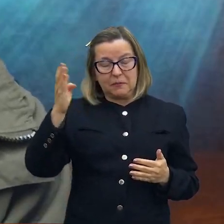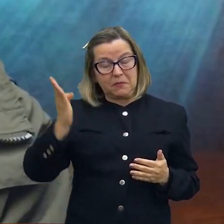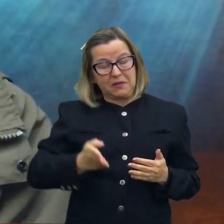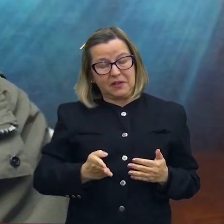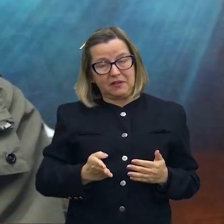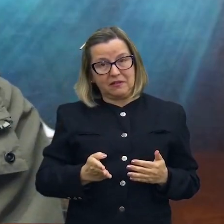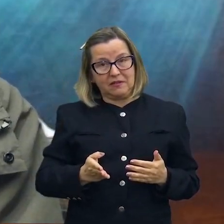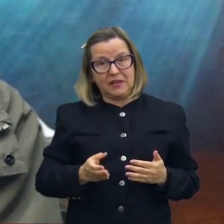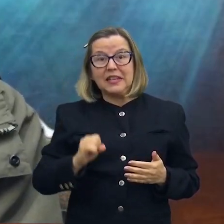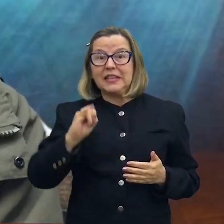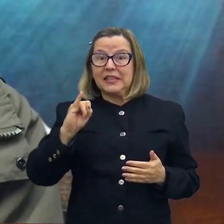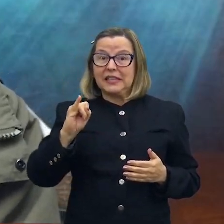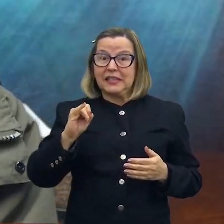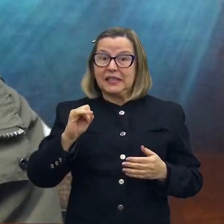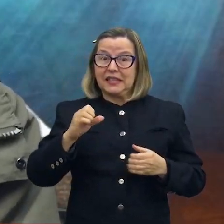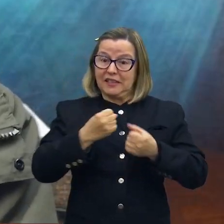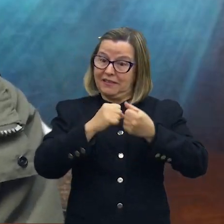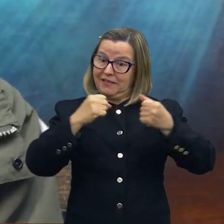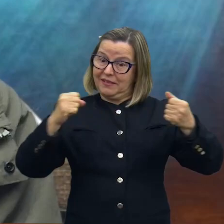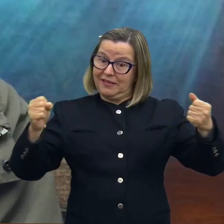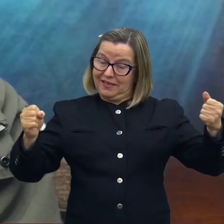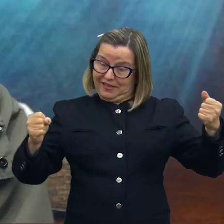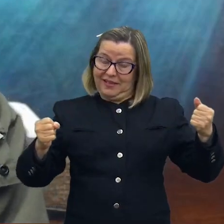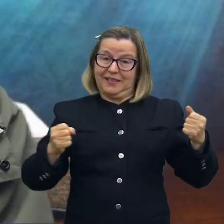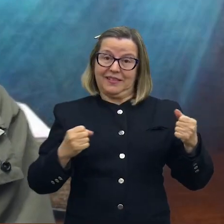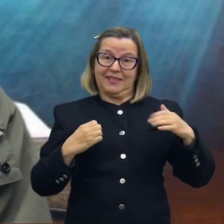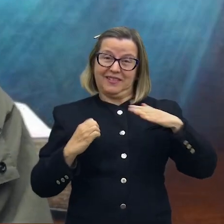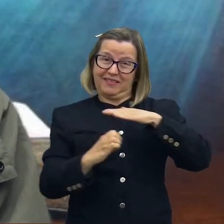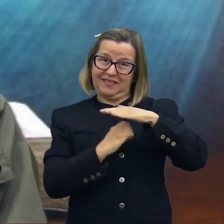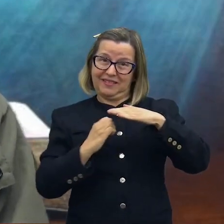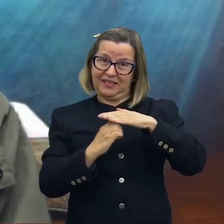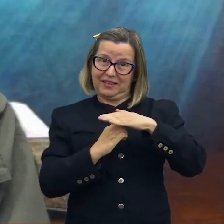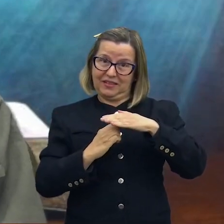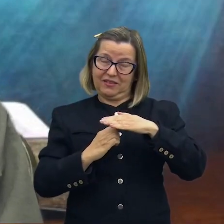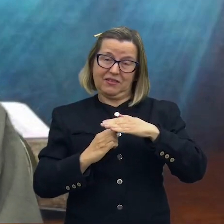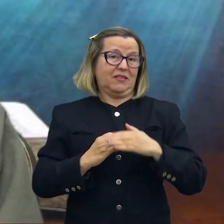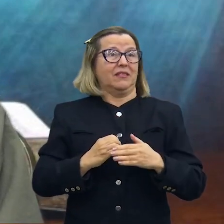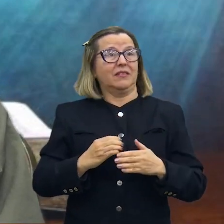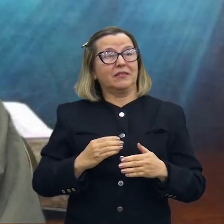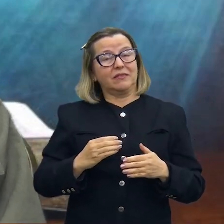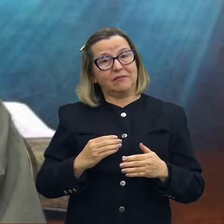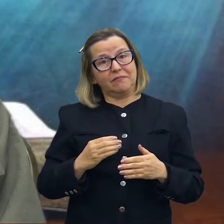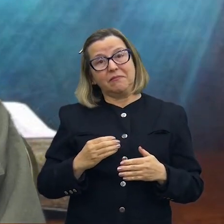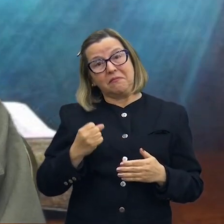grande negócio, o lucro de 15% é um absurdo. Não, pequenos negócios.